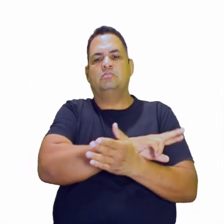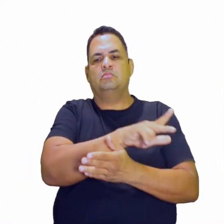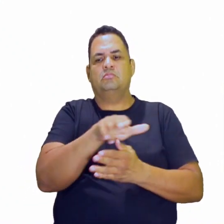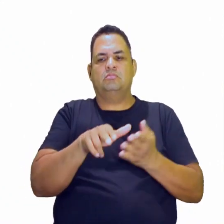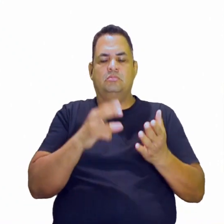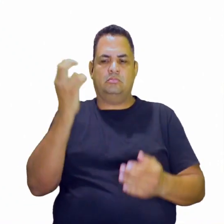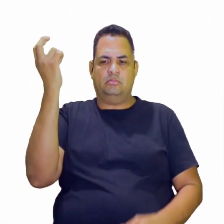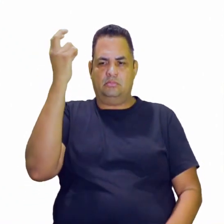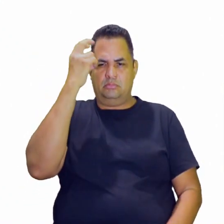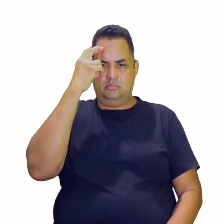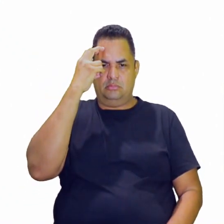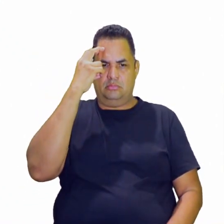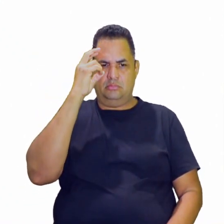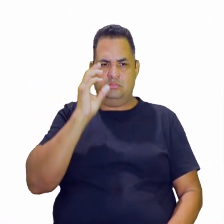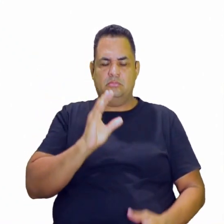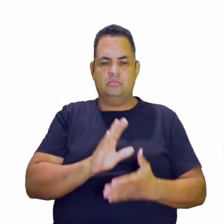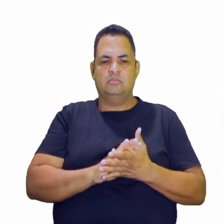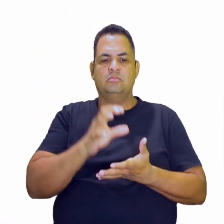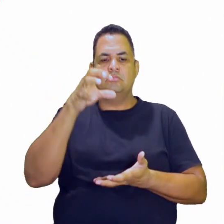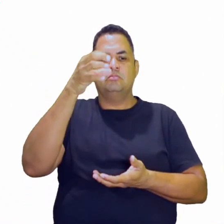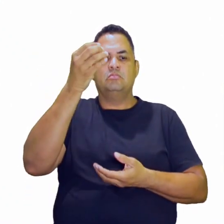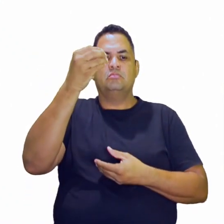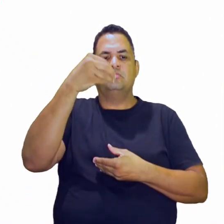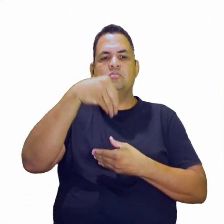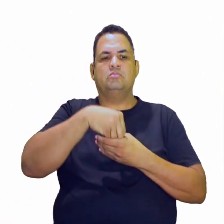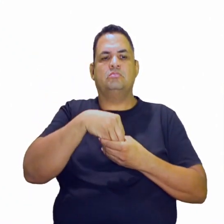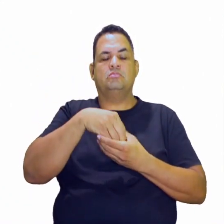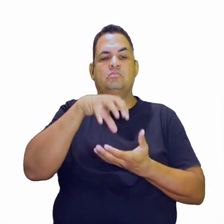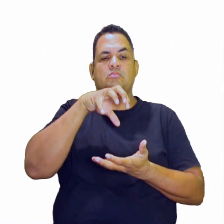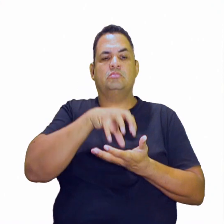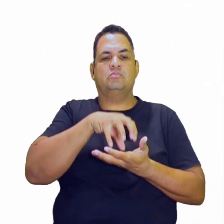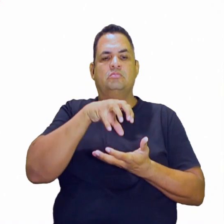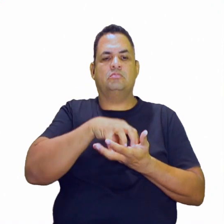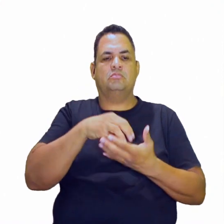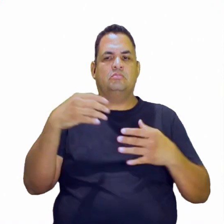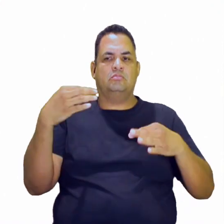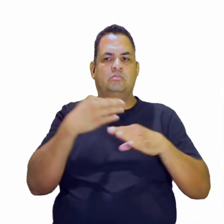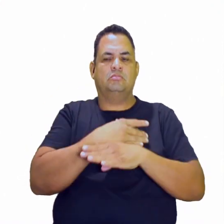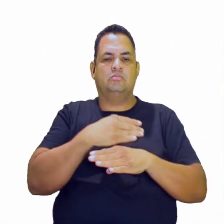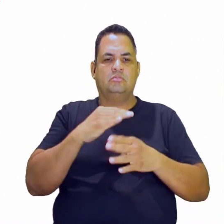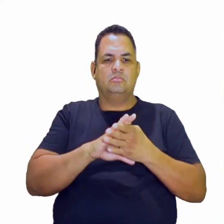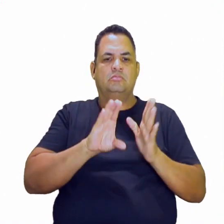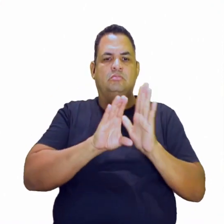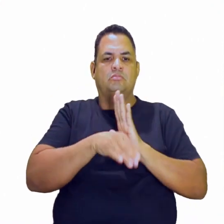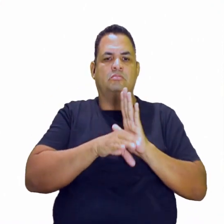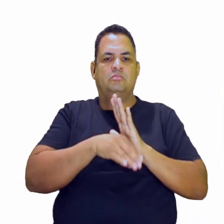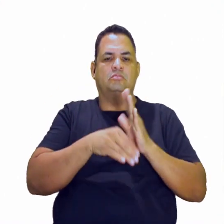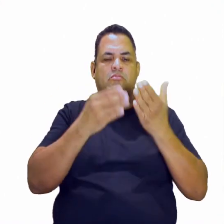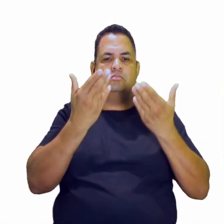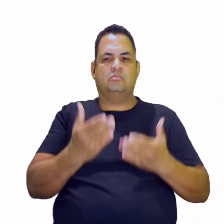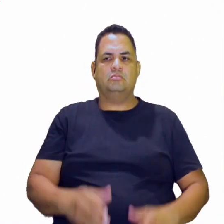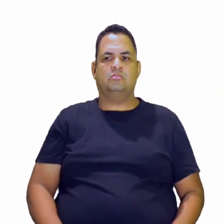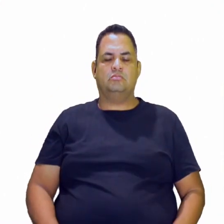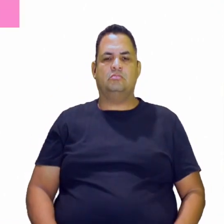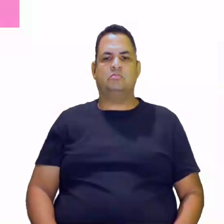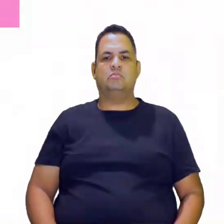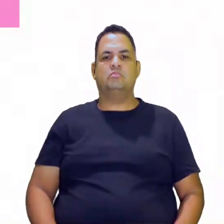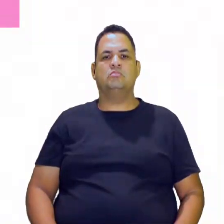culturas, em centros urbanos. Muito bem, esse é o conceito de arte